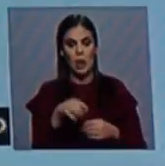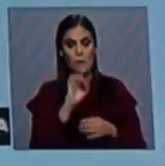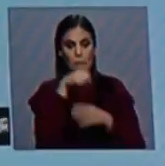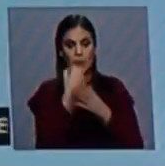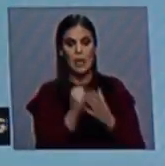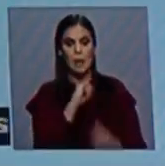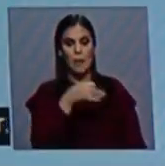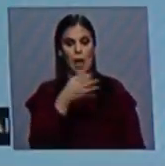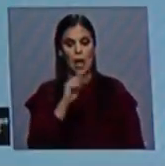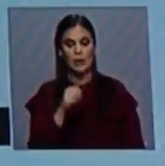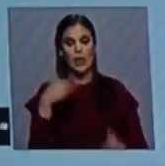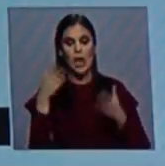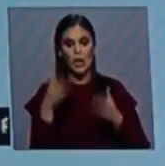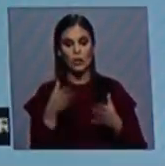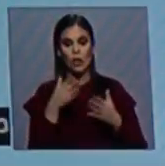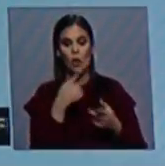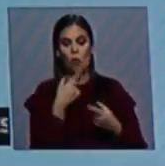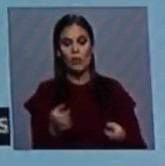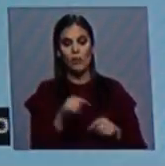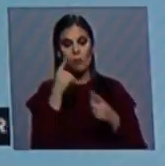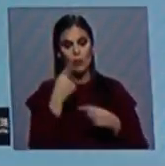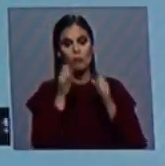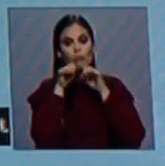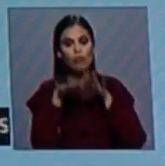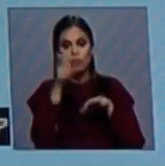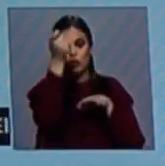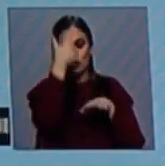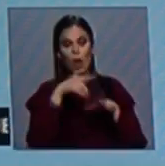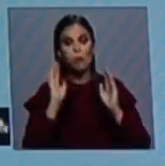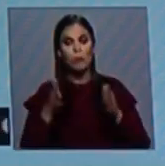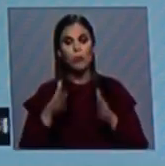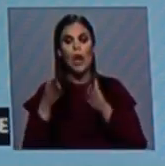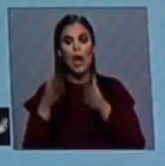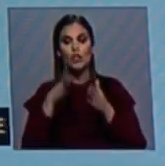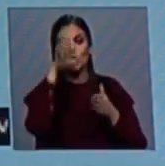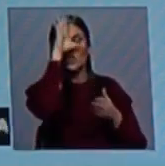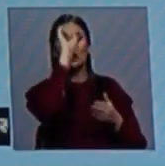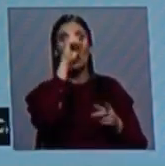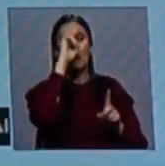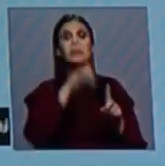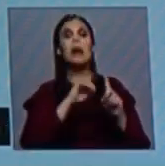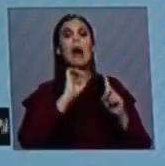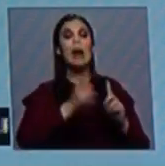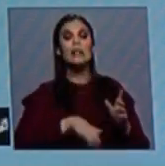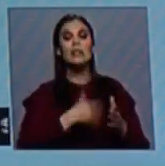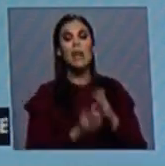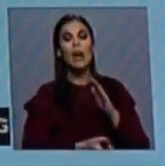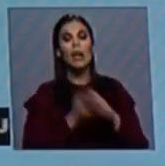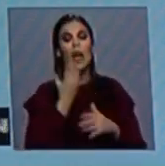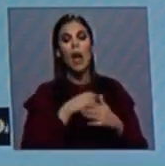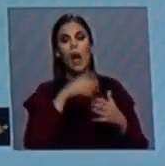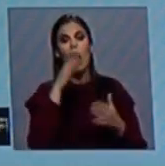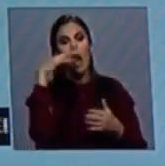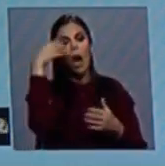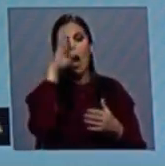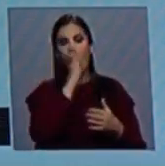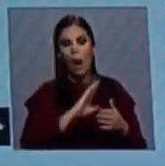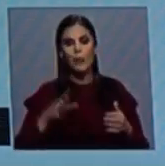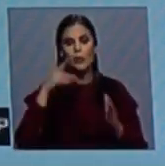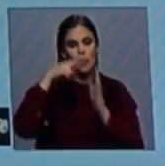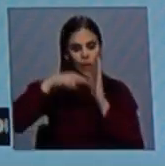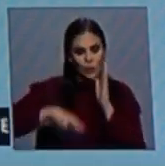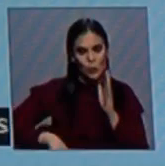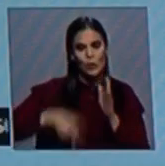PPSS Ajudares volta a promover histórias sem recurso a ajudas estatais e com o objetivo de desenvolver a leitura, a escrita e a